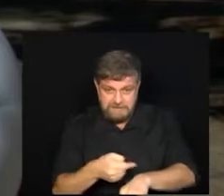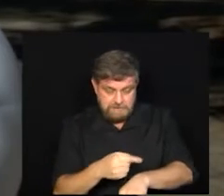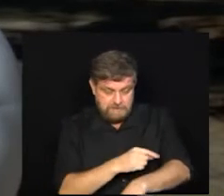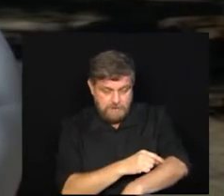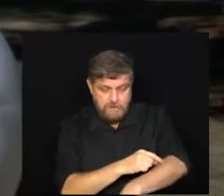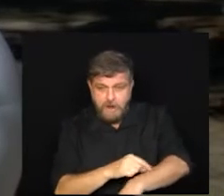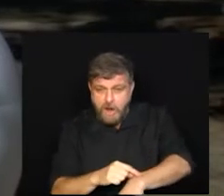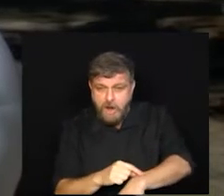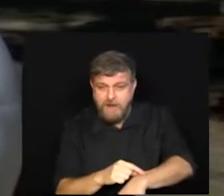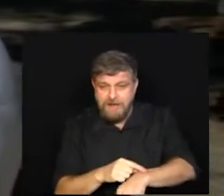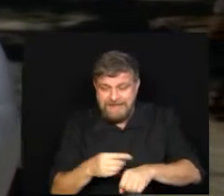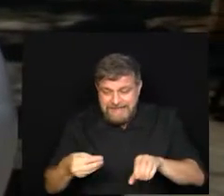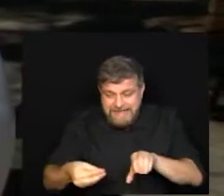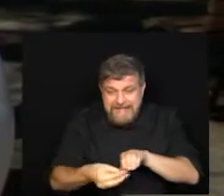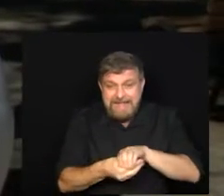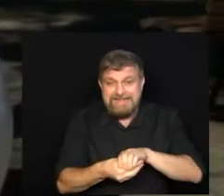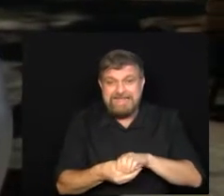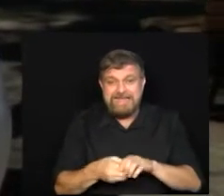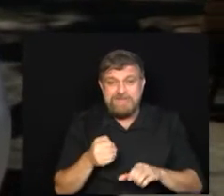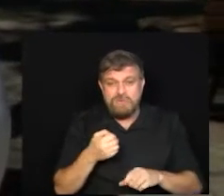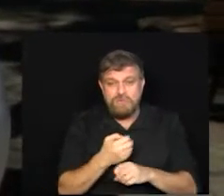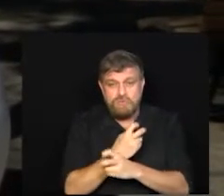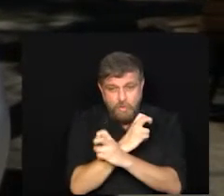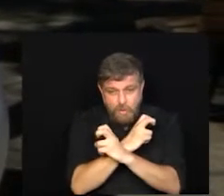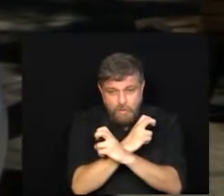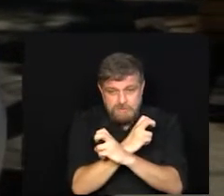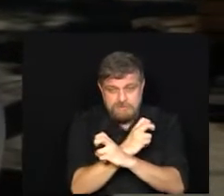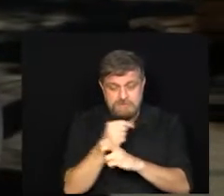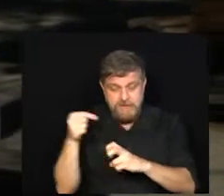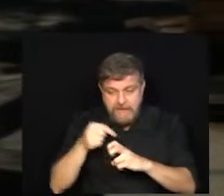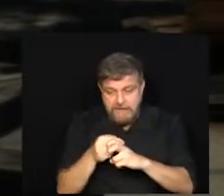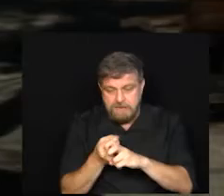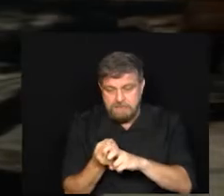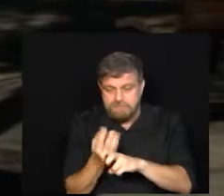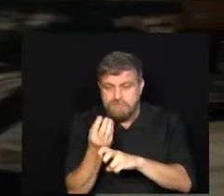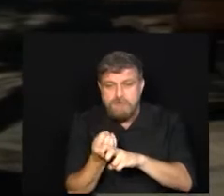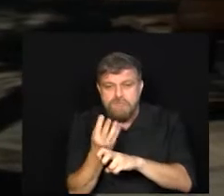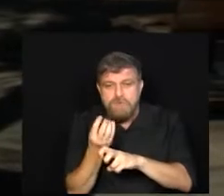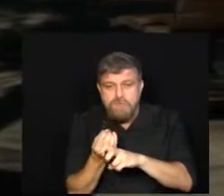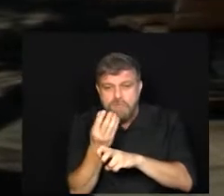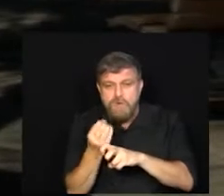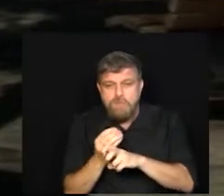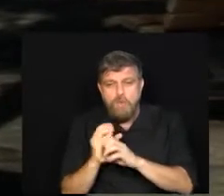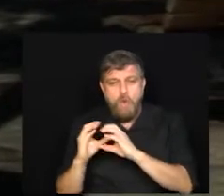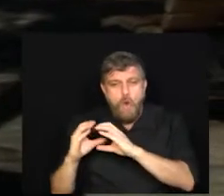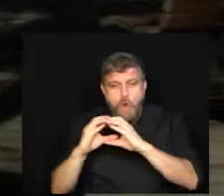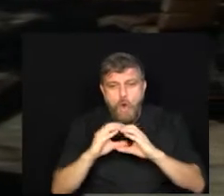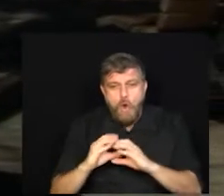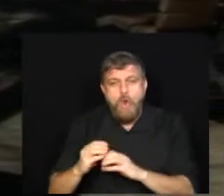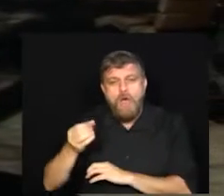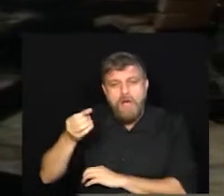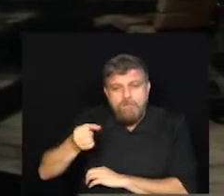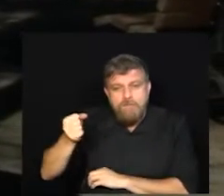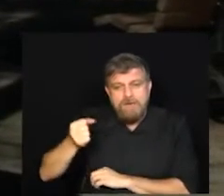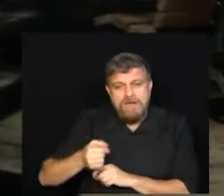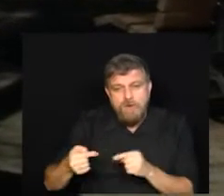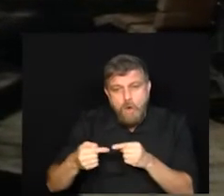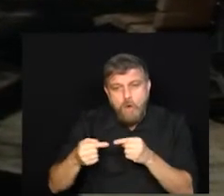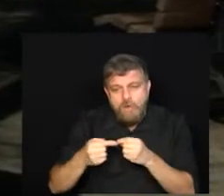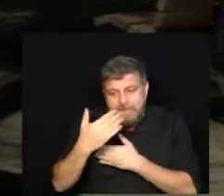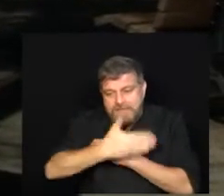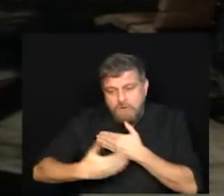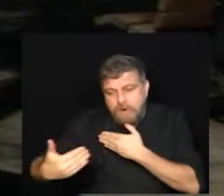que existe dentro dos ossos, é essa medula óssea que produz os glóbulos brancos, que estão relacionados principalmente à defesa do nosso